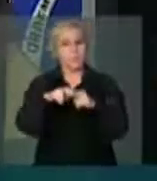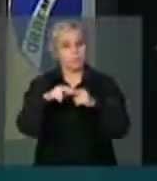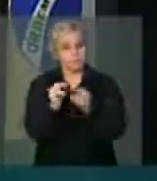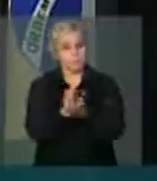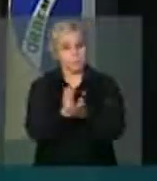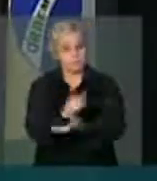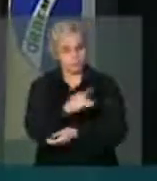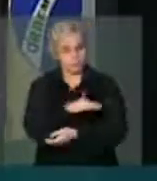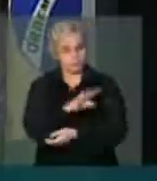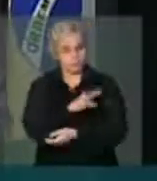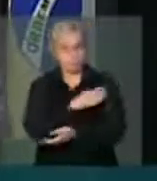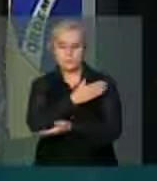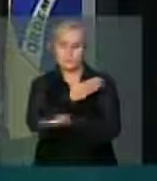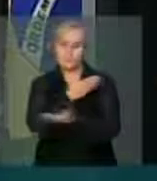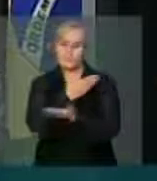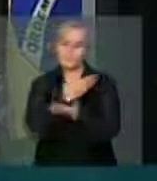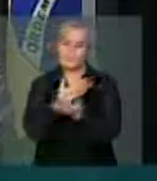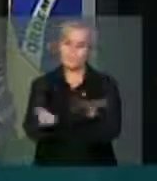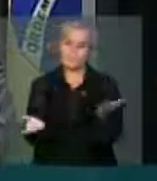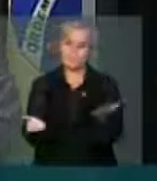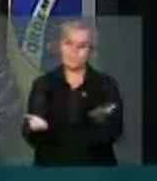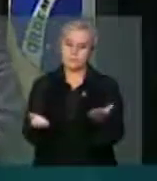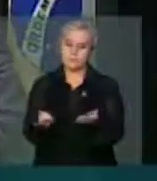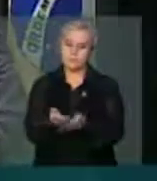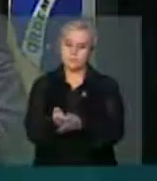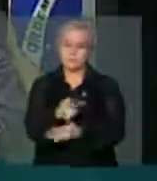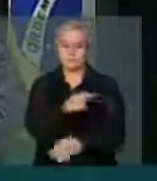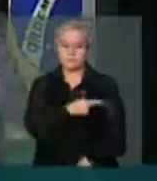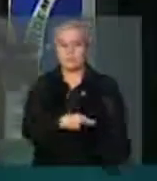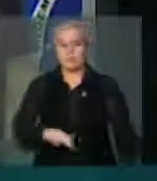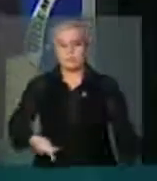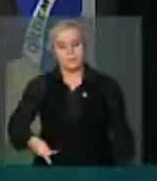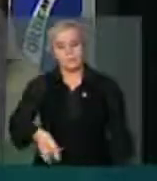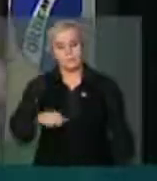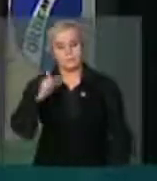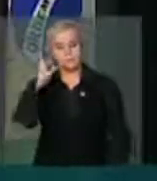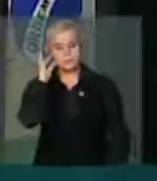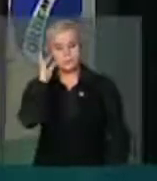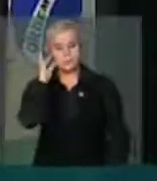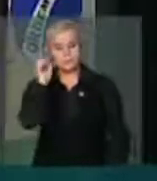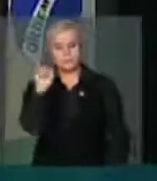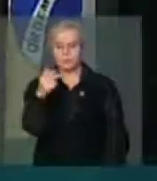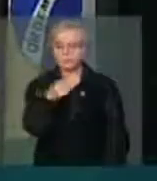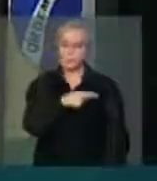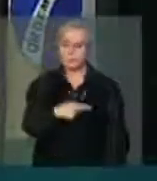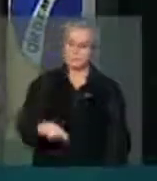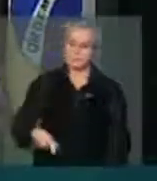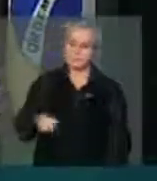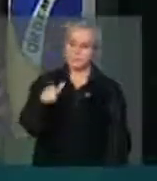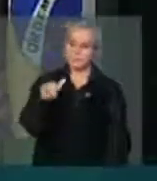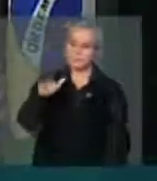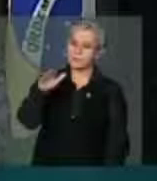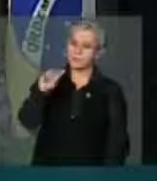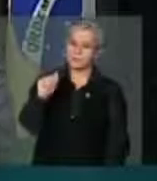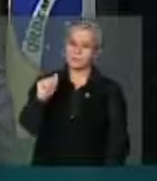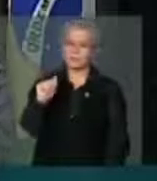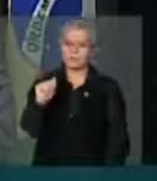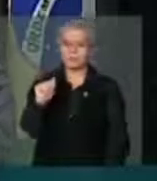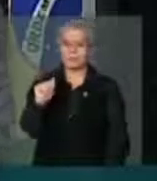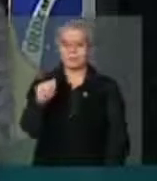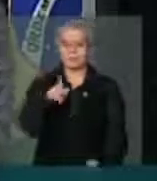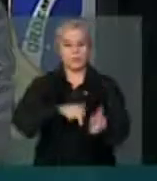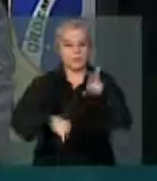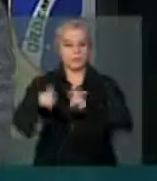perdeu por completo a presidente Dilma, o ex-presidente Lula, o descrédito da